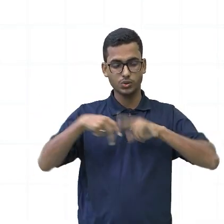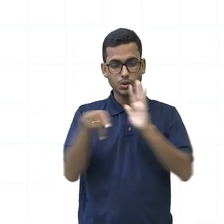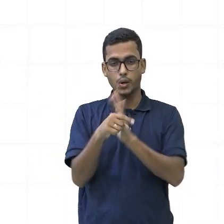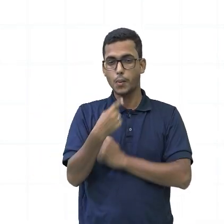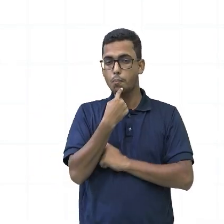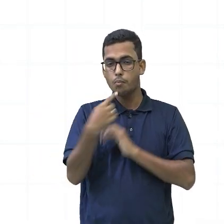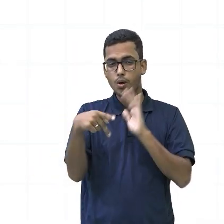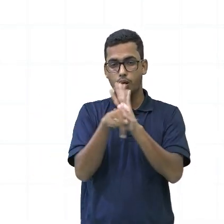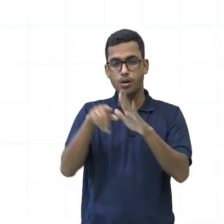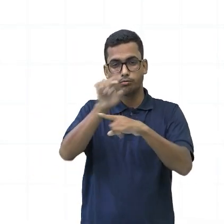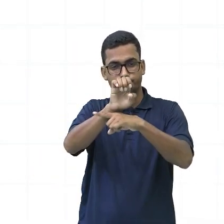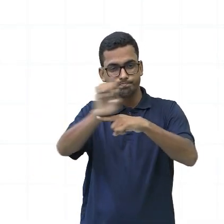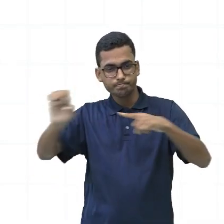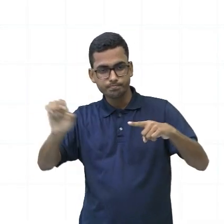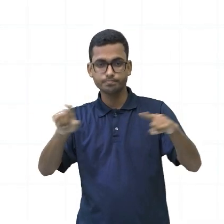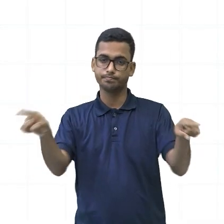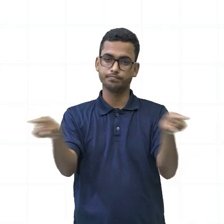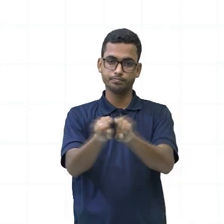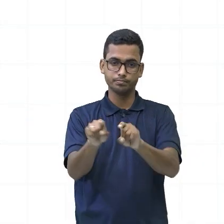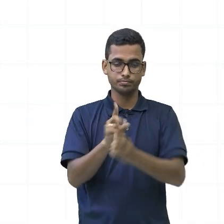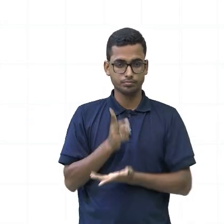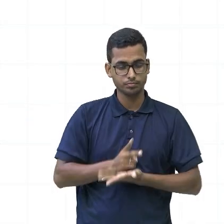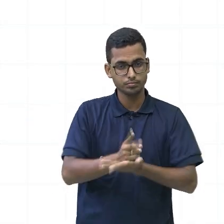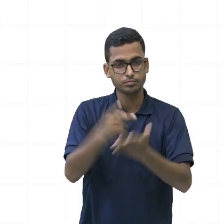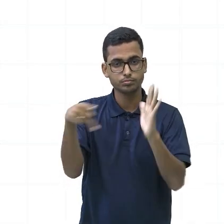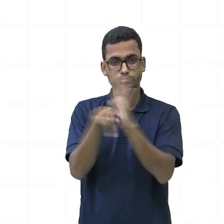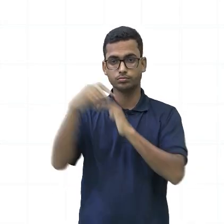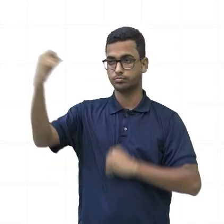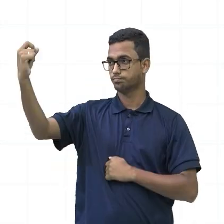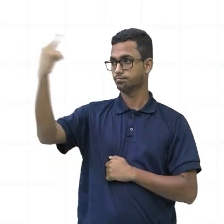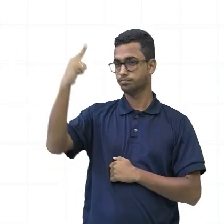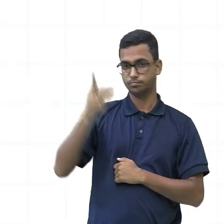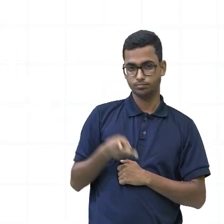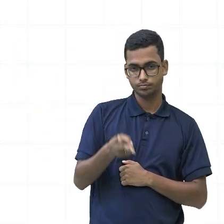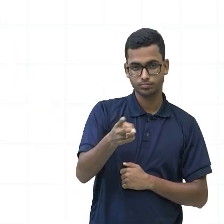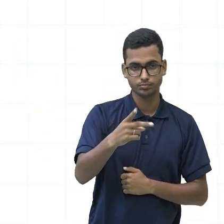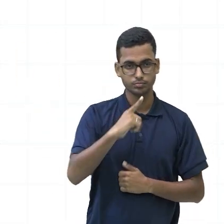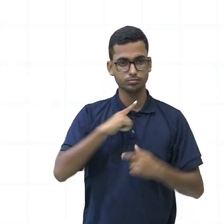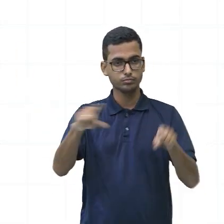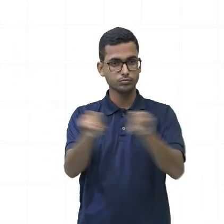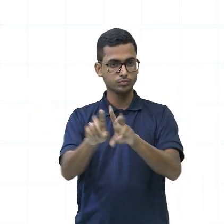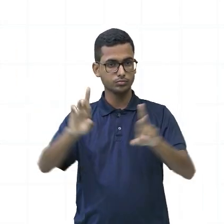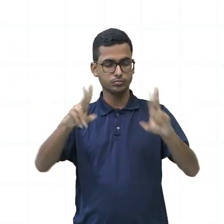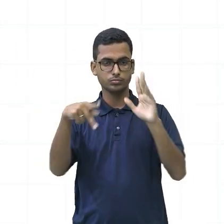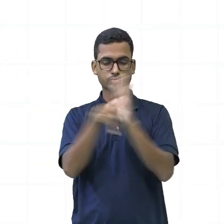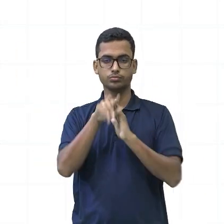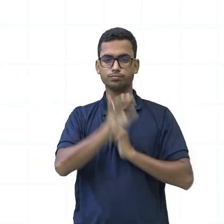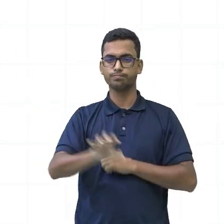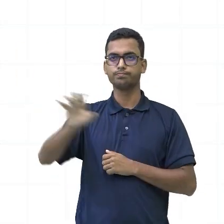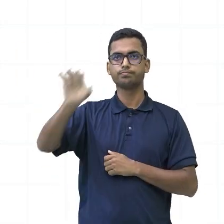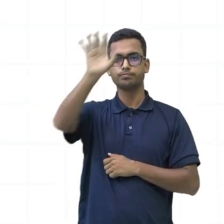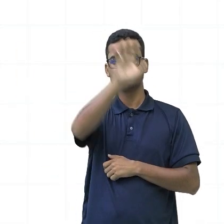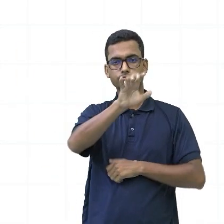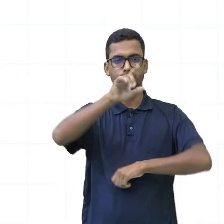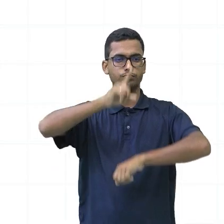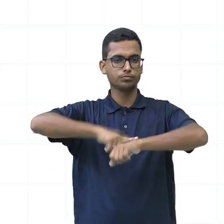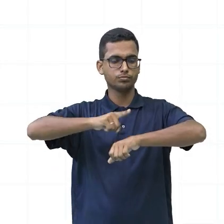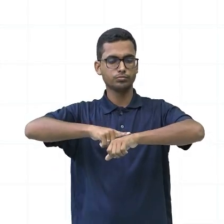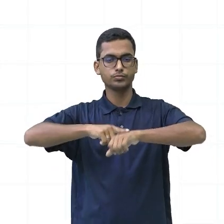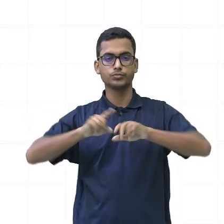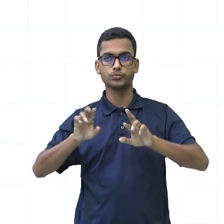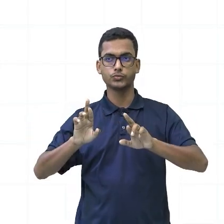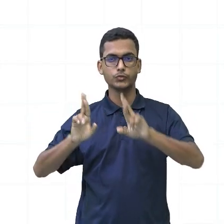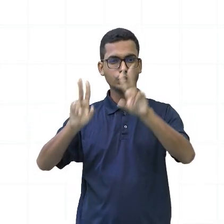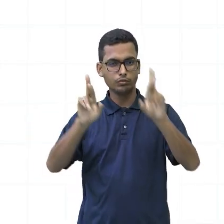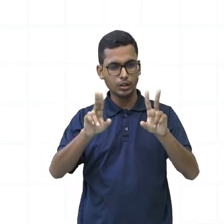linha do Equador e a constante iluminação solar. E a diferença do horário entre as regiões diminui nesse período. Então isso é uma medida, né,